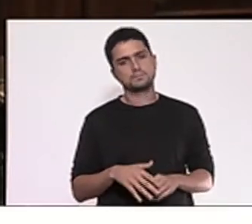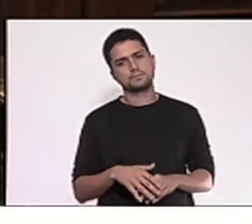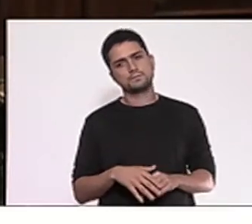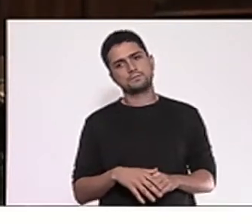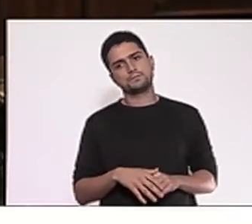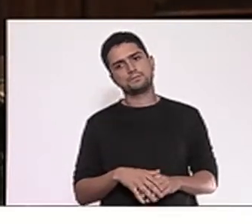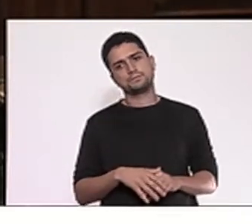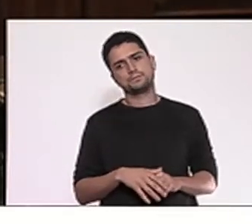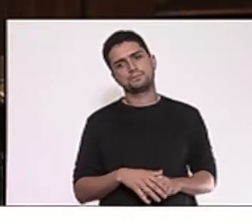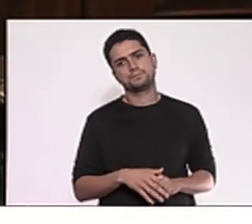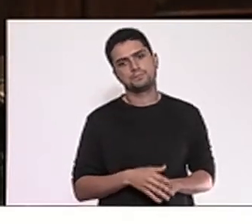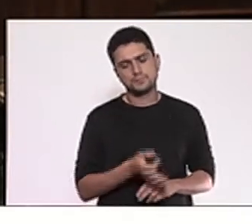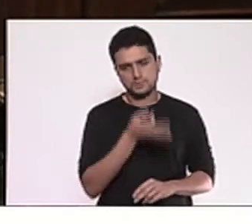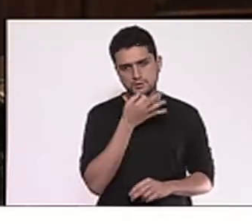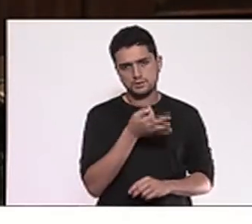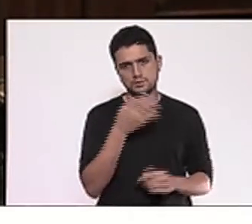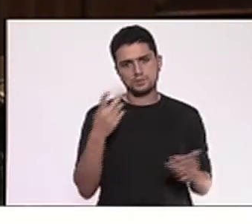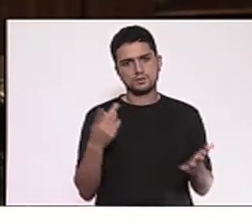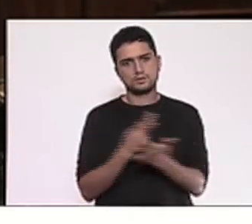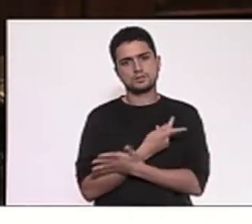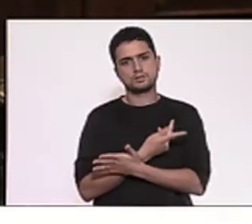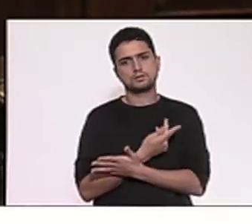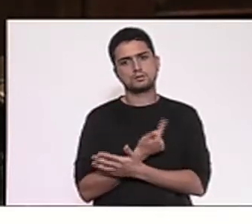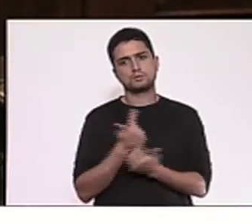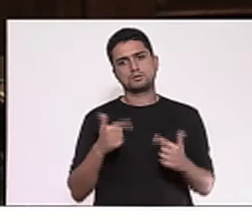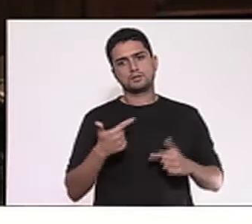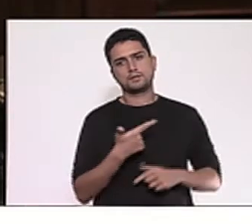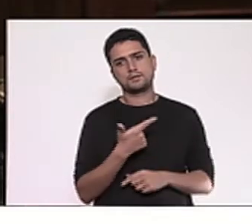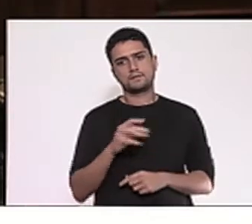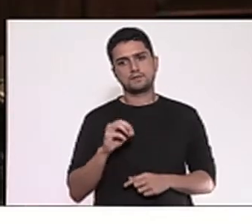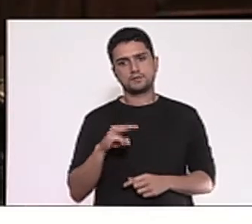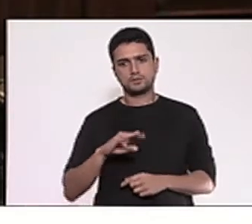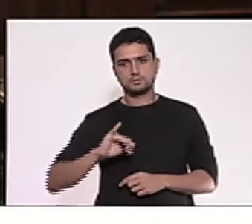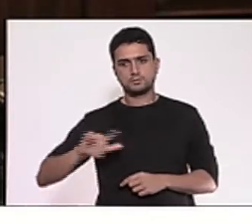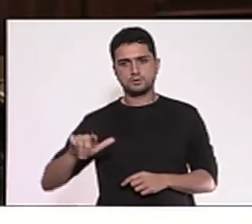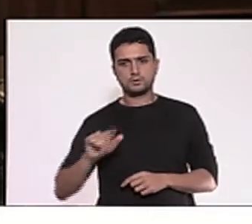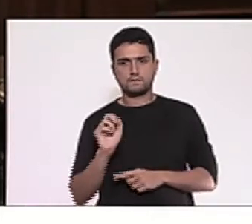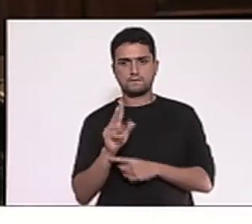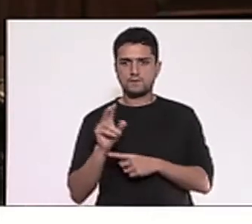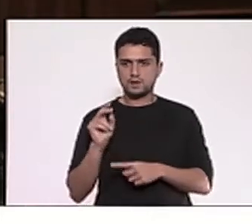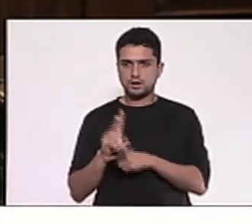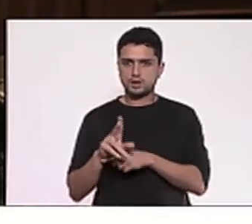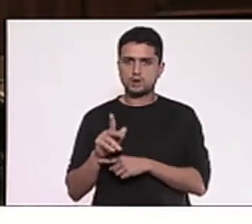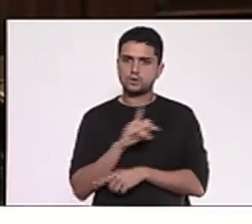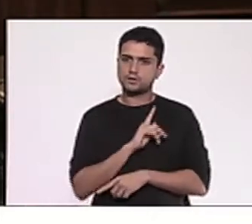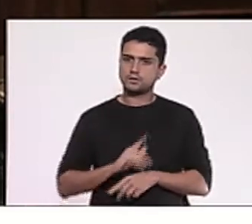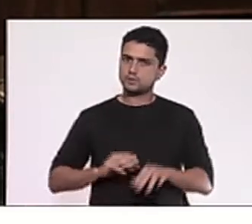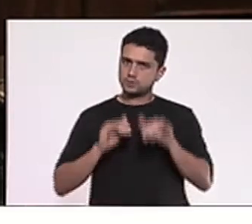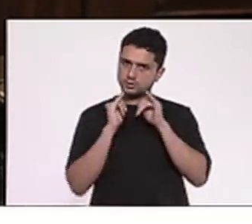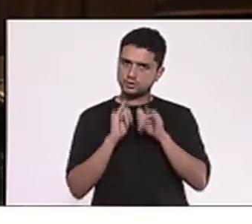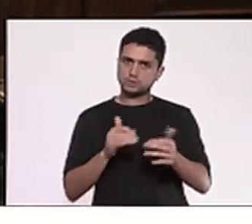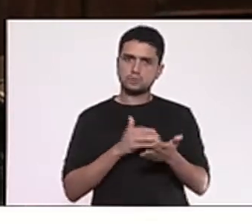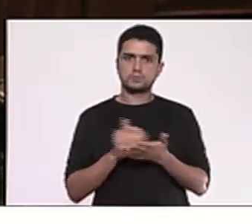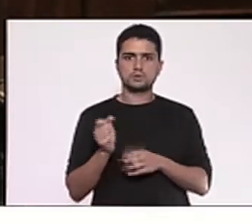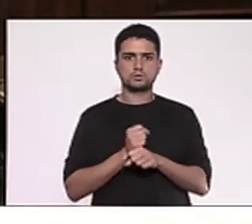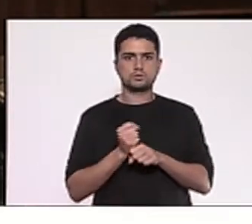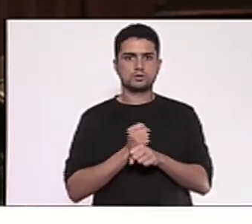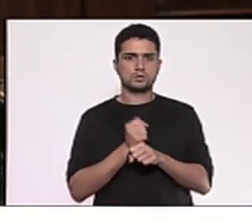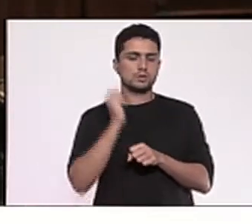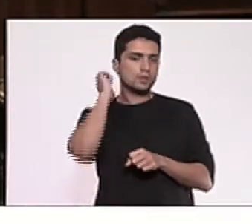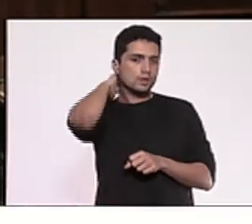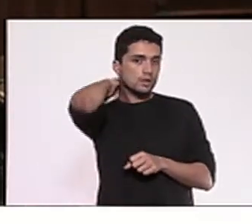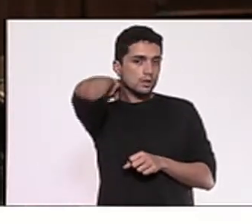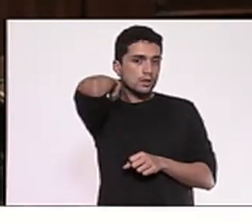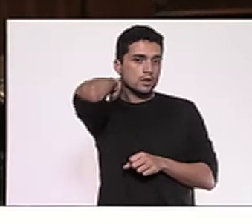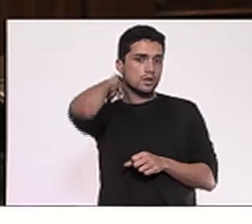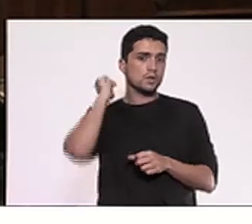cerca de 20 mil vagas na rede estadual de educação, conforme anunciado pelo governo logo no início do ano, e ao mesmo tempo votar nas contas do